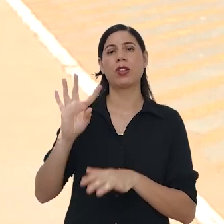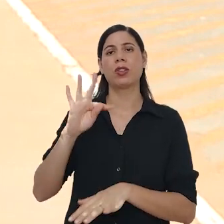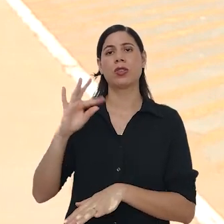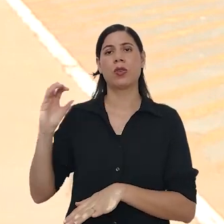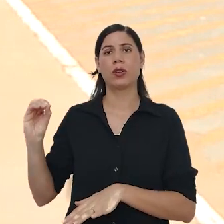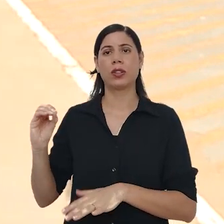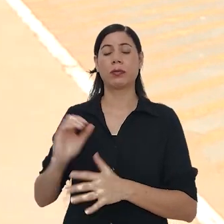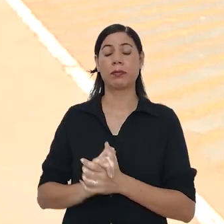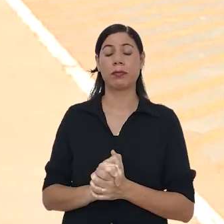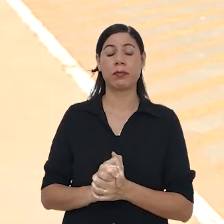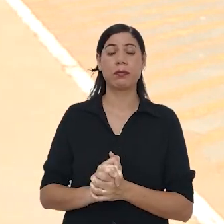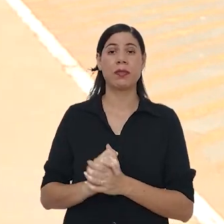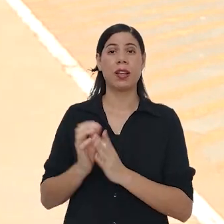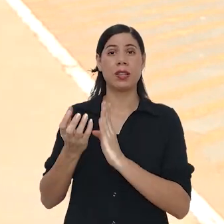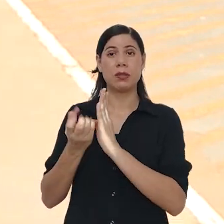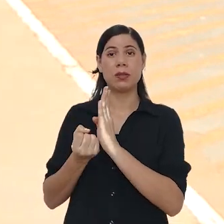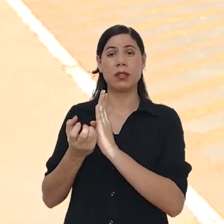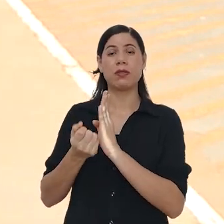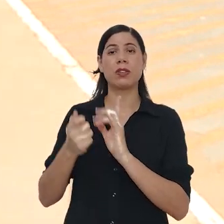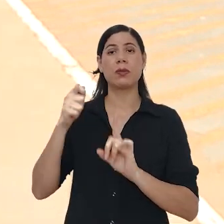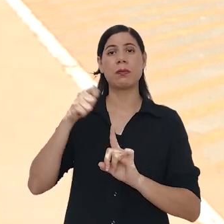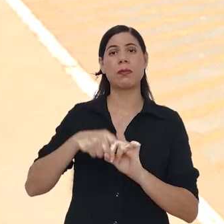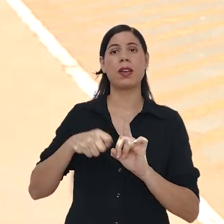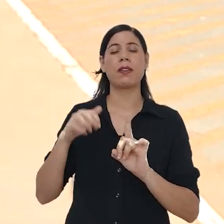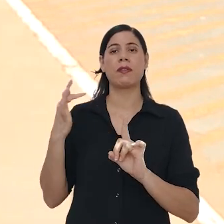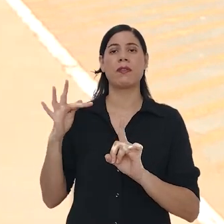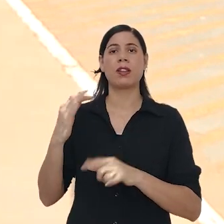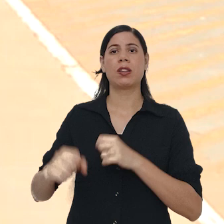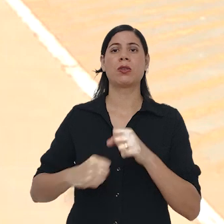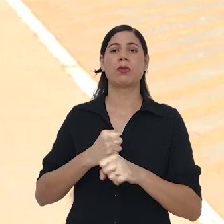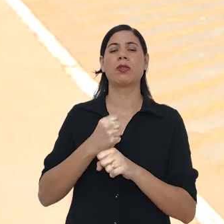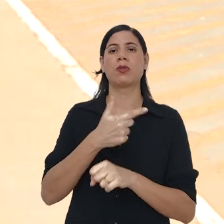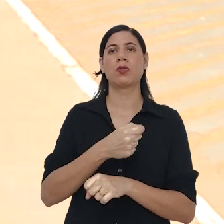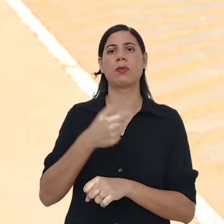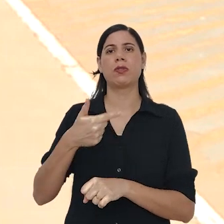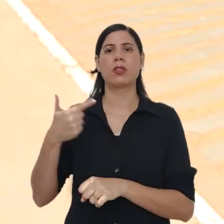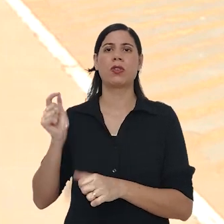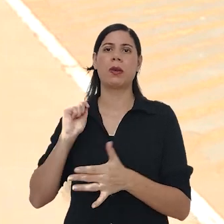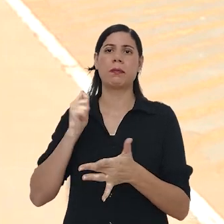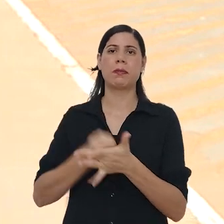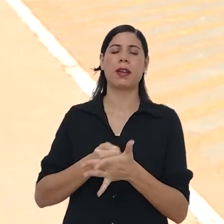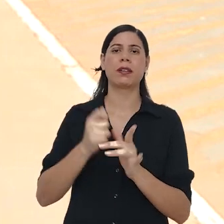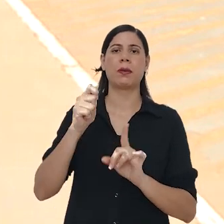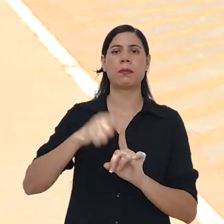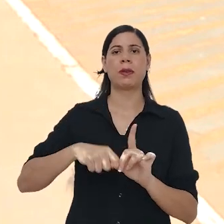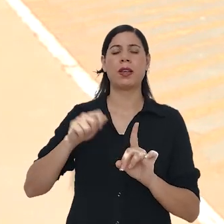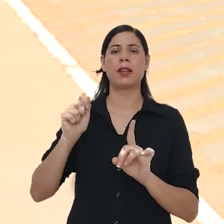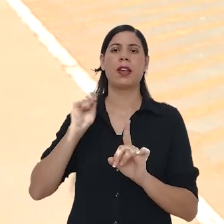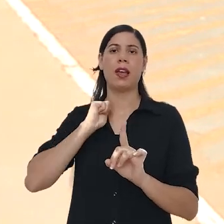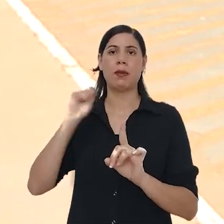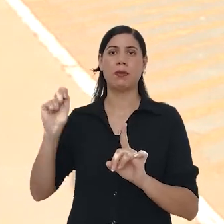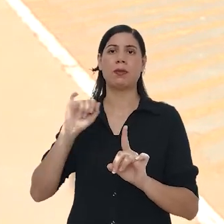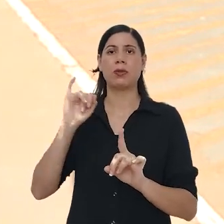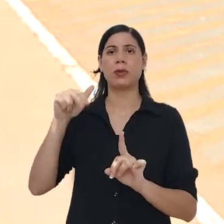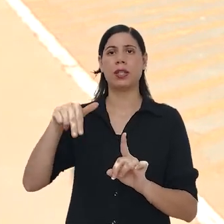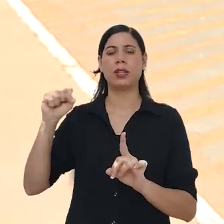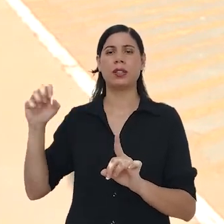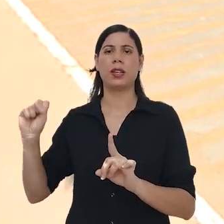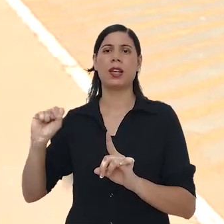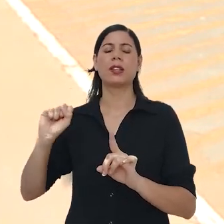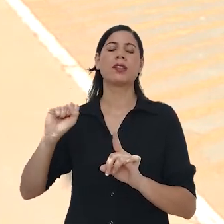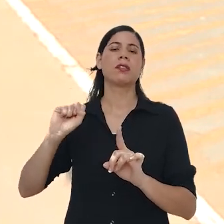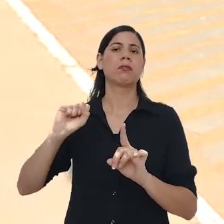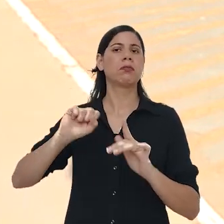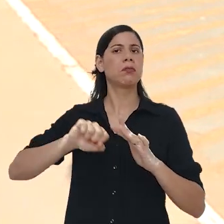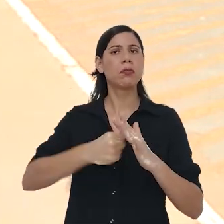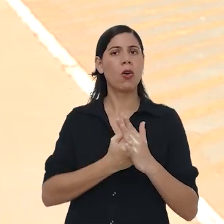Tocantins. O benefício foi concedido em fevereiro de 2022 e pago até abril, quando o INSS suspendeu o pagamento pela